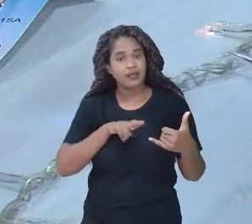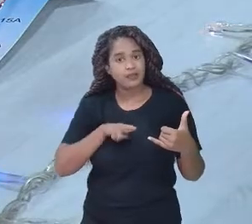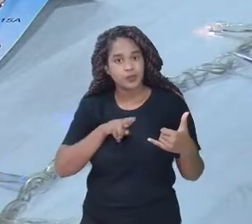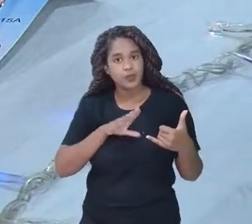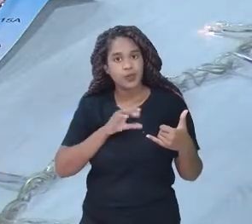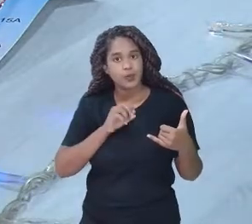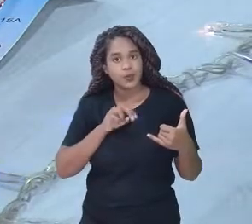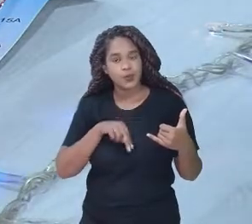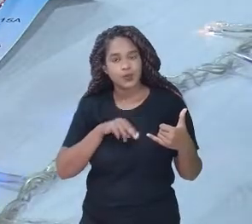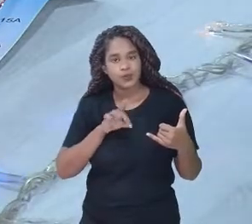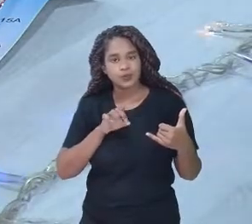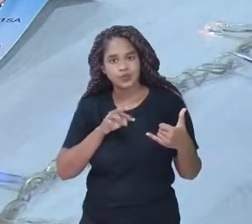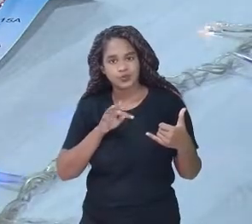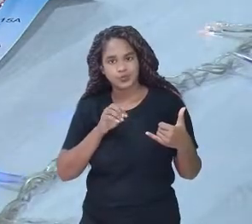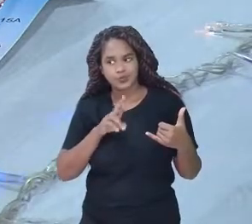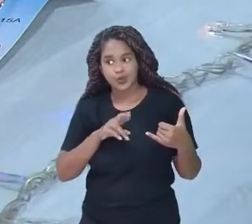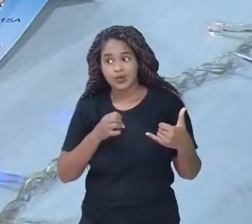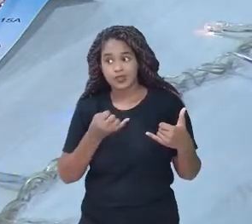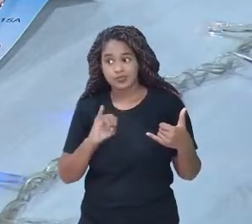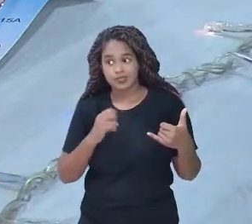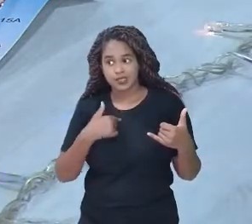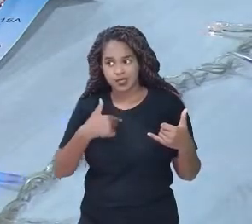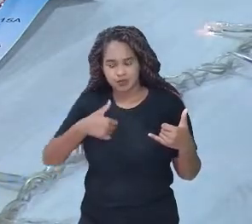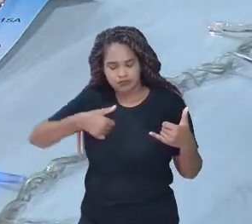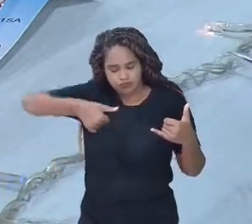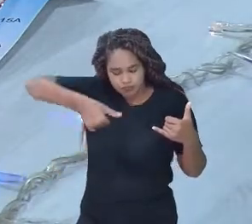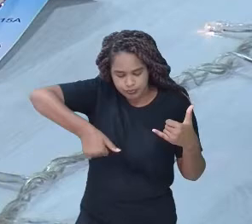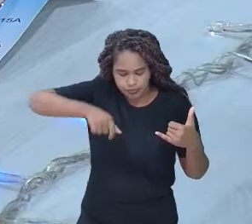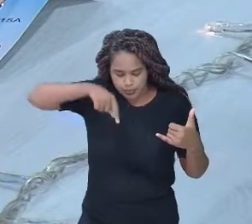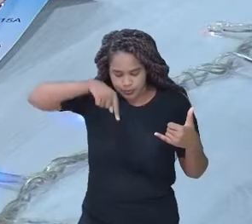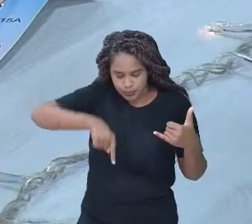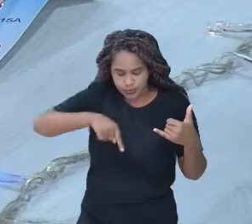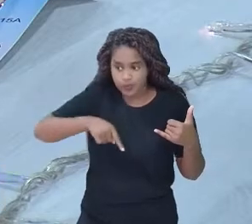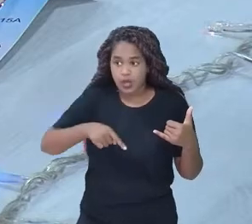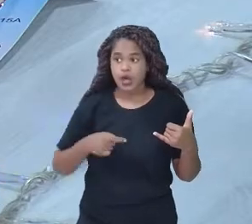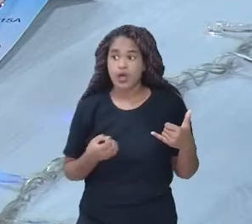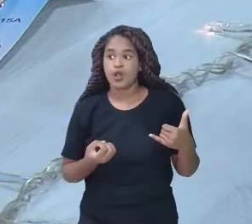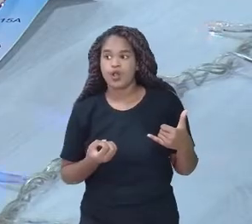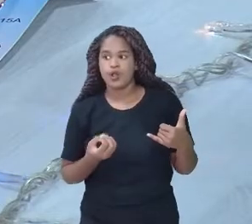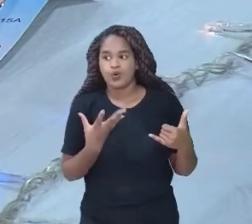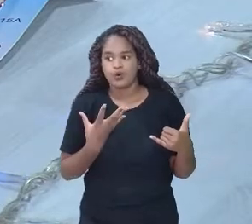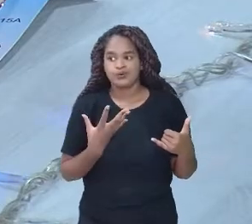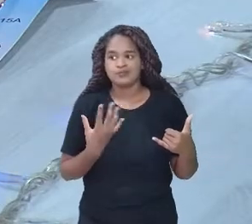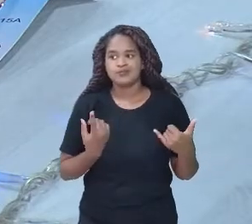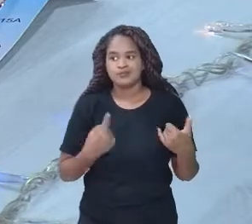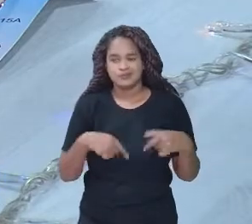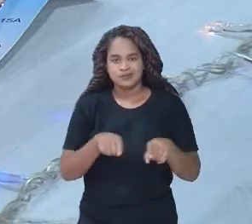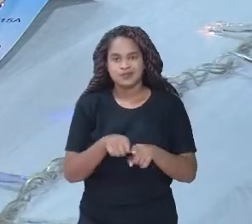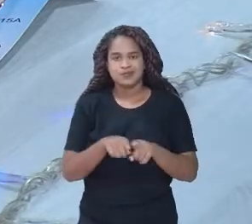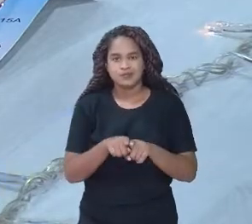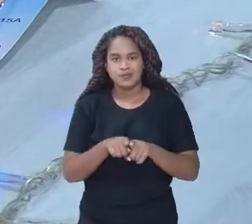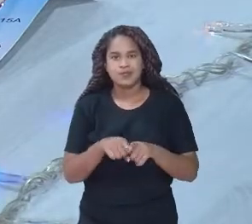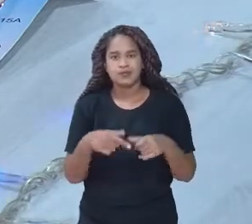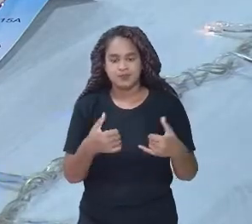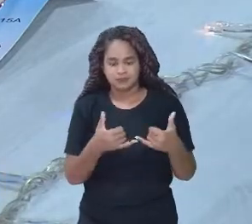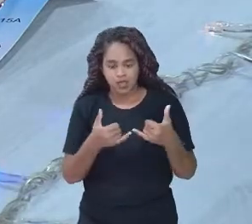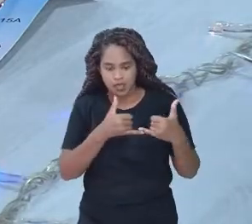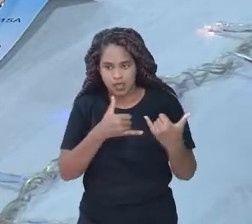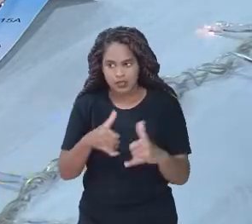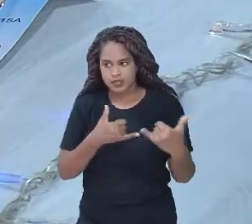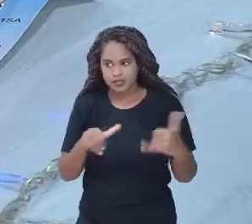ele vai acender a lâmpada, né, facilitando assim a condução de energia